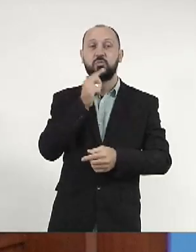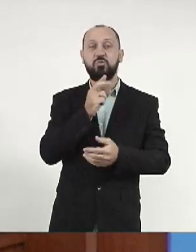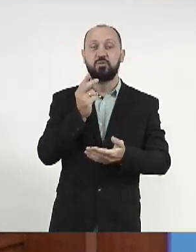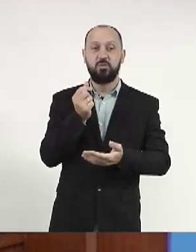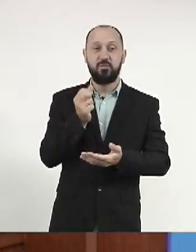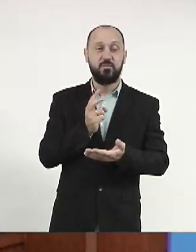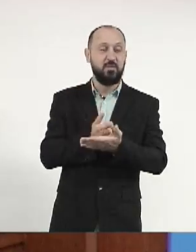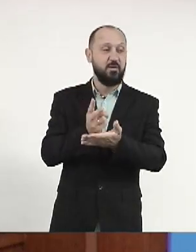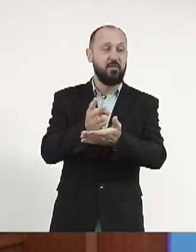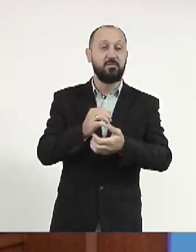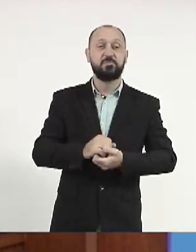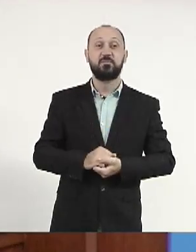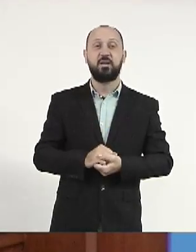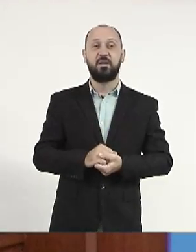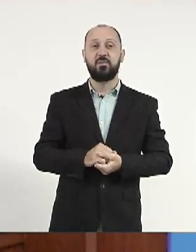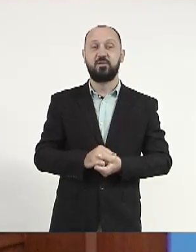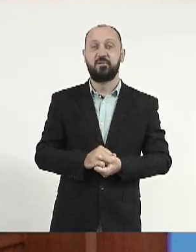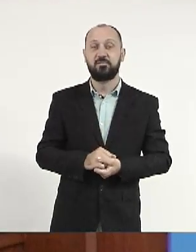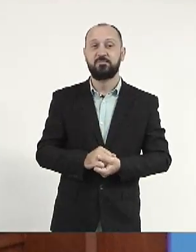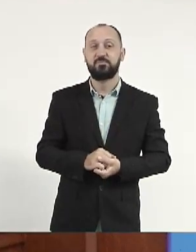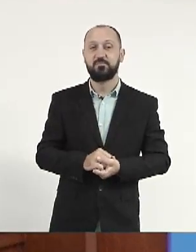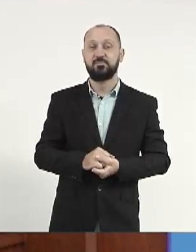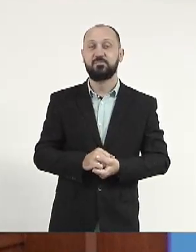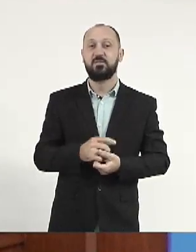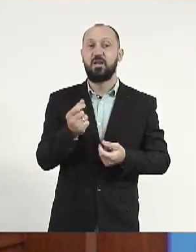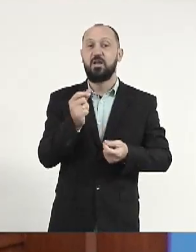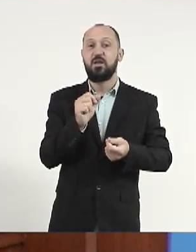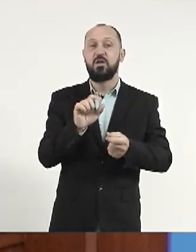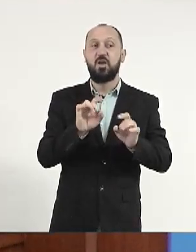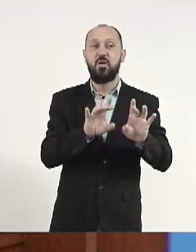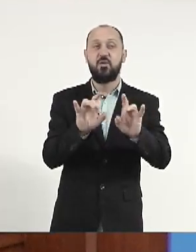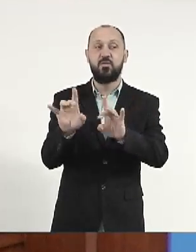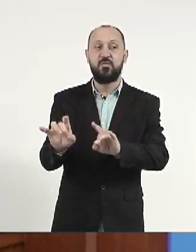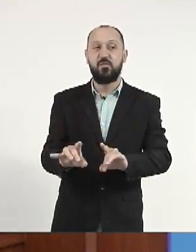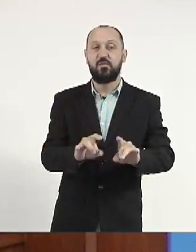dinheiro, exportando grãos,